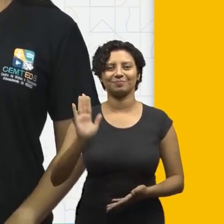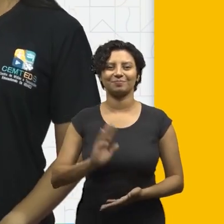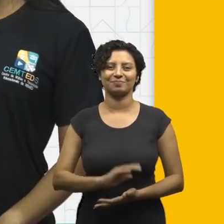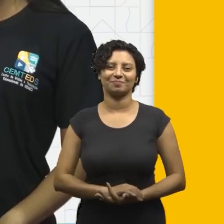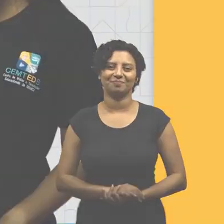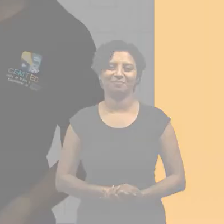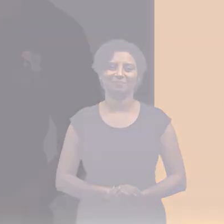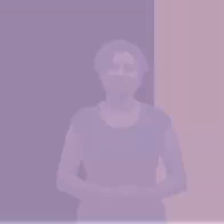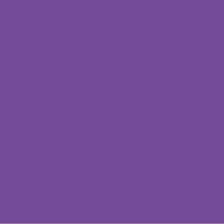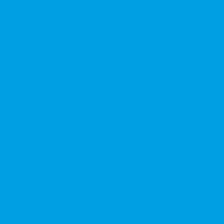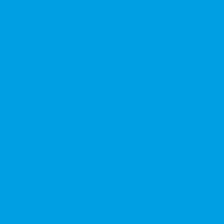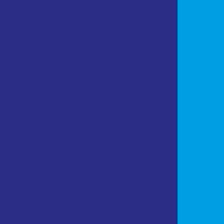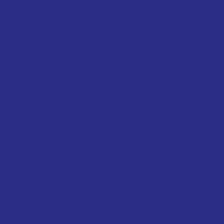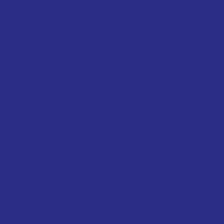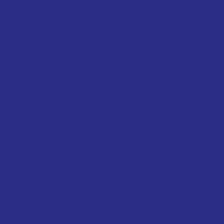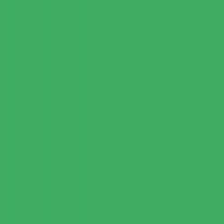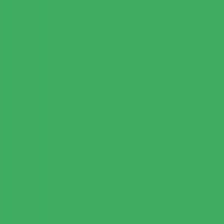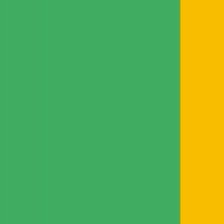Escola. Tchau!